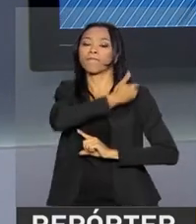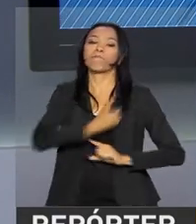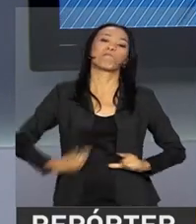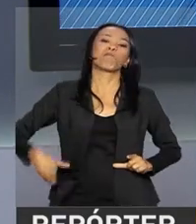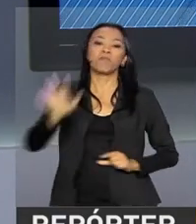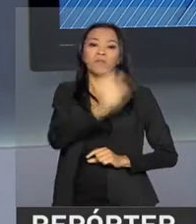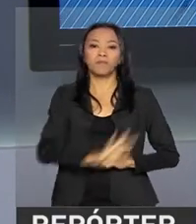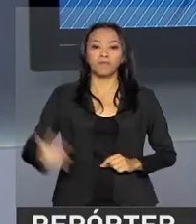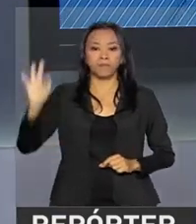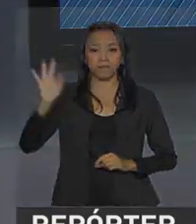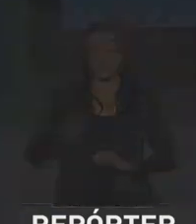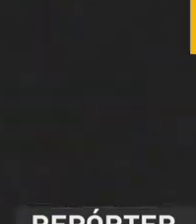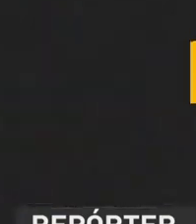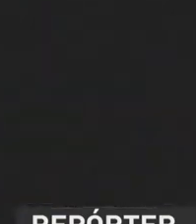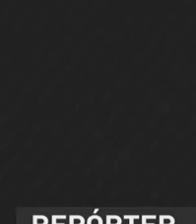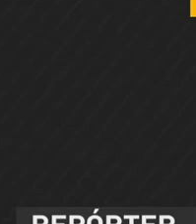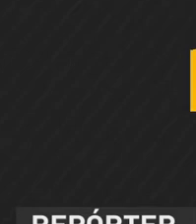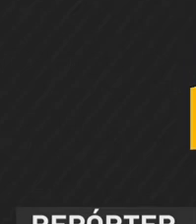federal